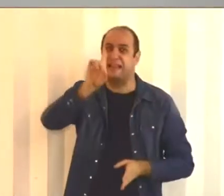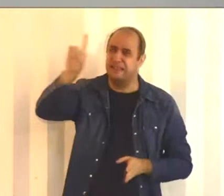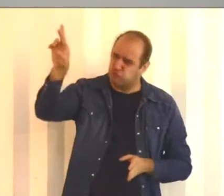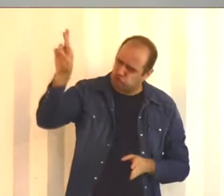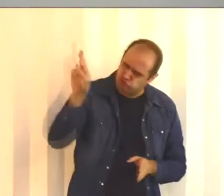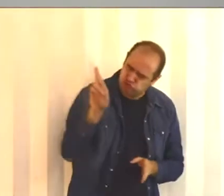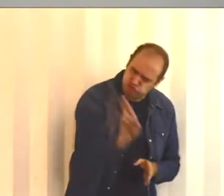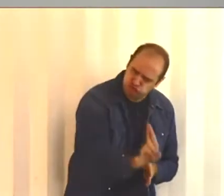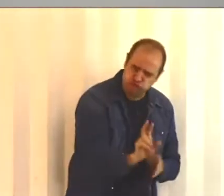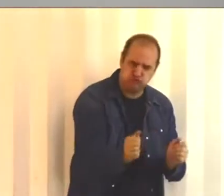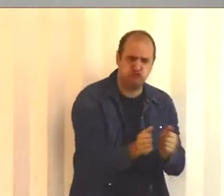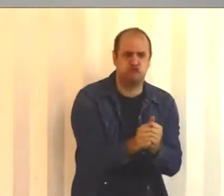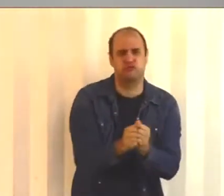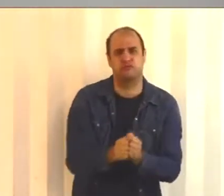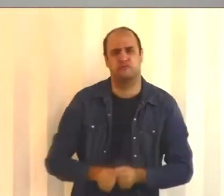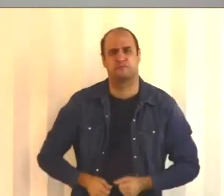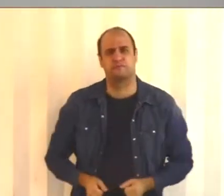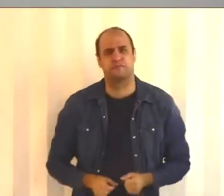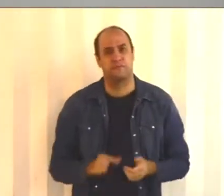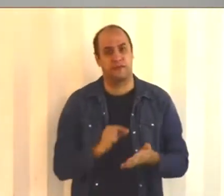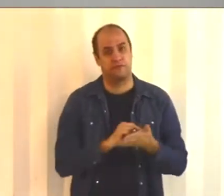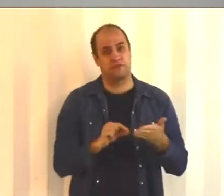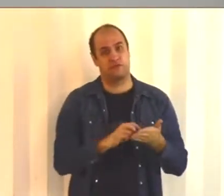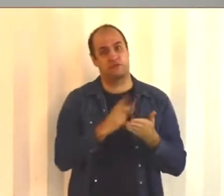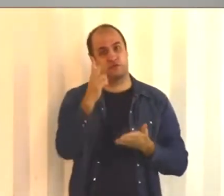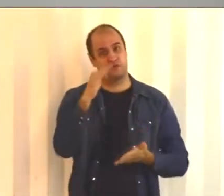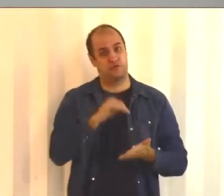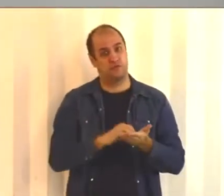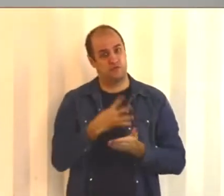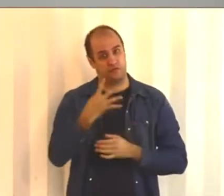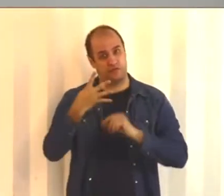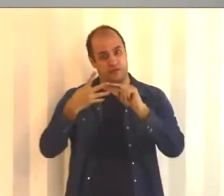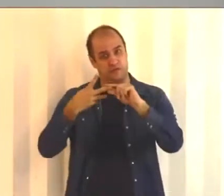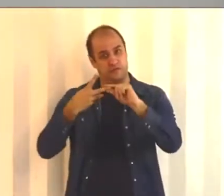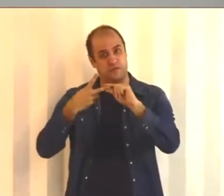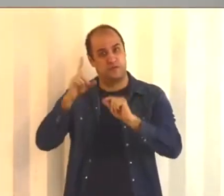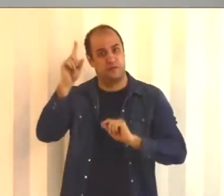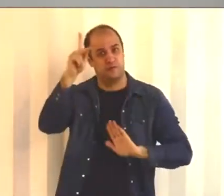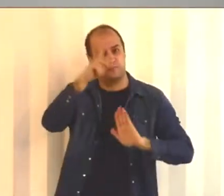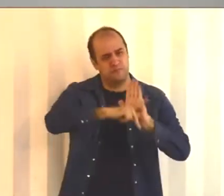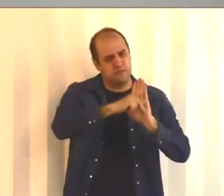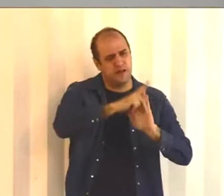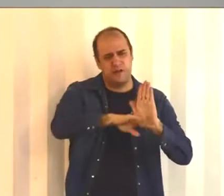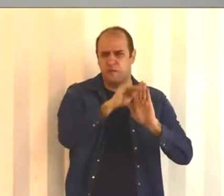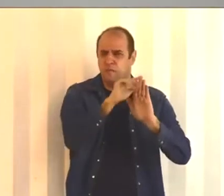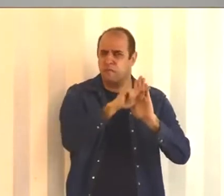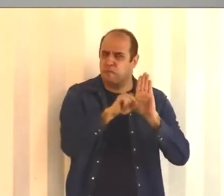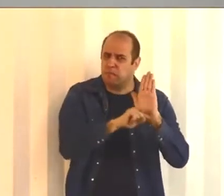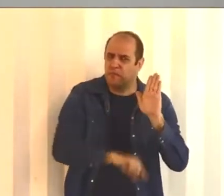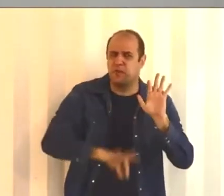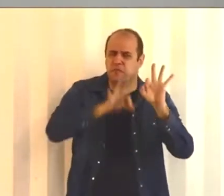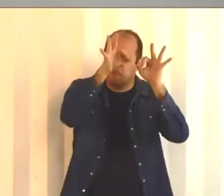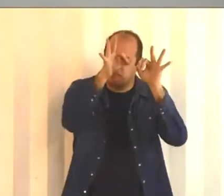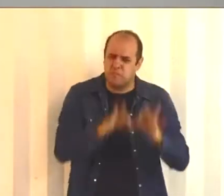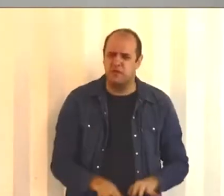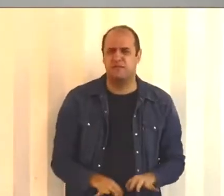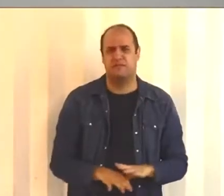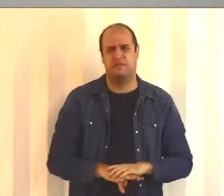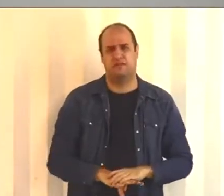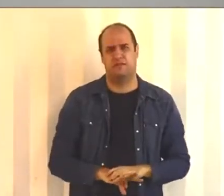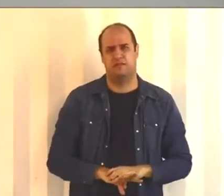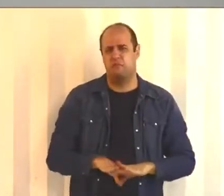1. Nos versículos 2 a 4, eu vou falar que Deus tem um plano, sim, um plano perfeito para a família, embora nem sempre a